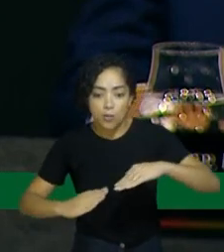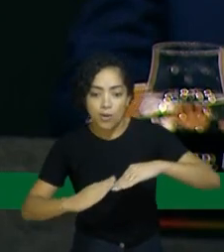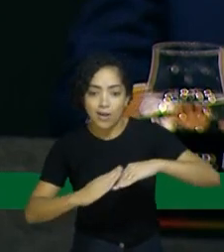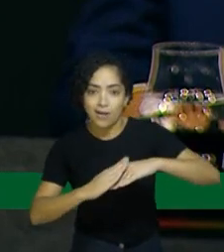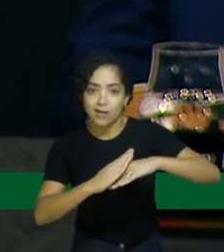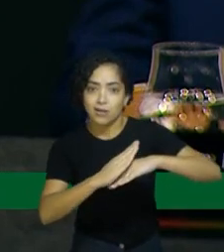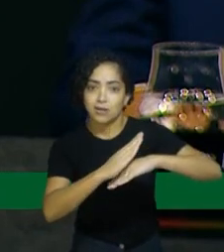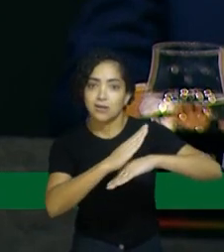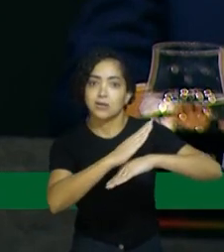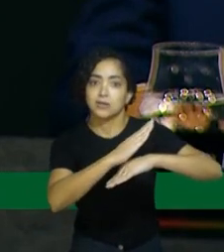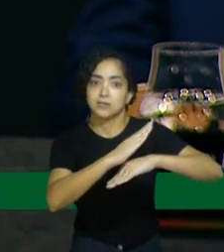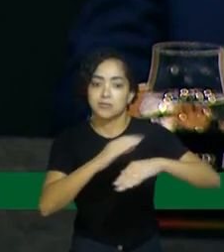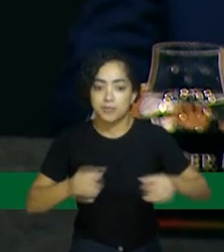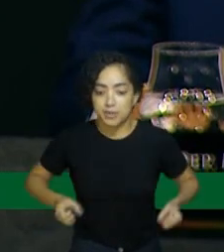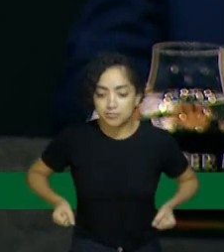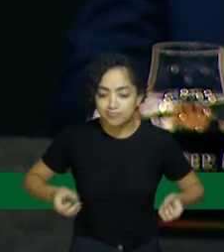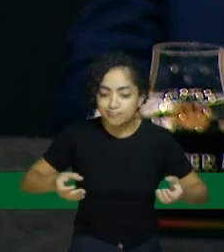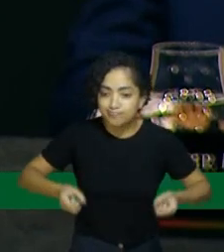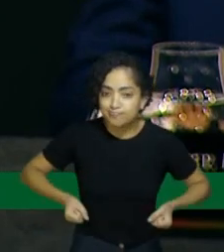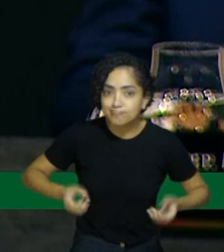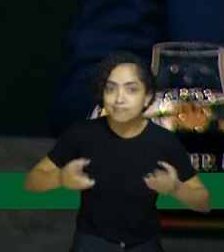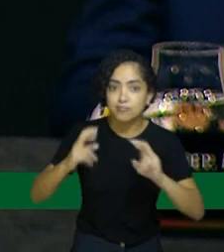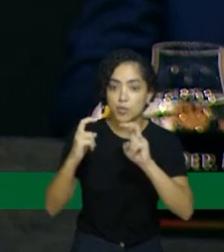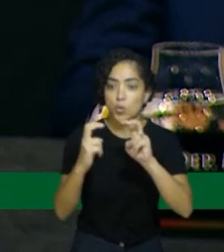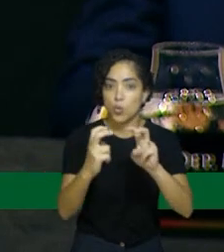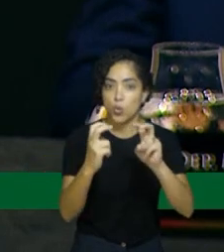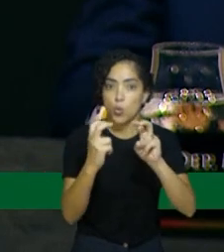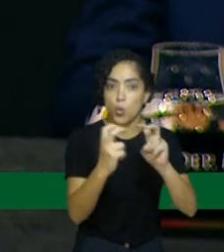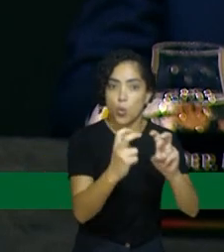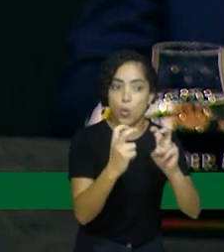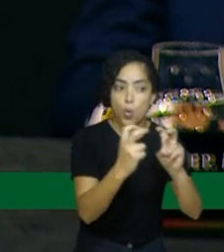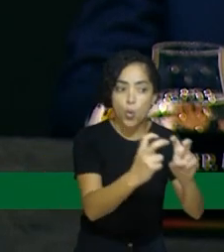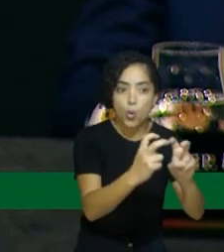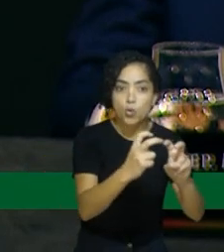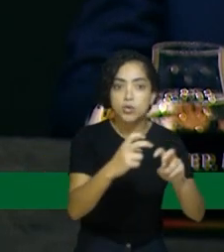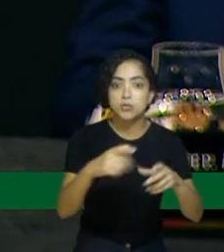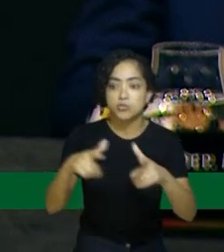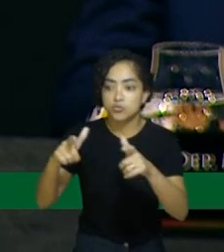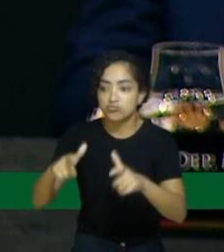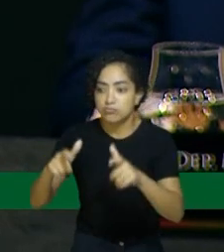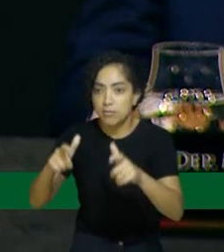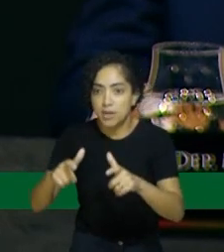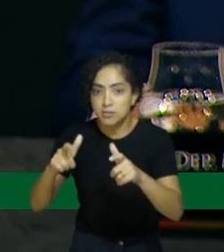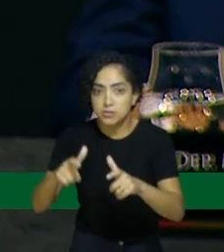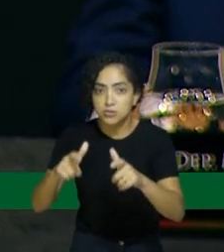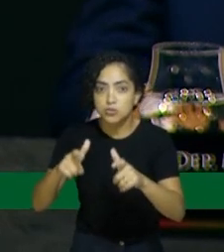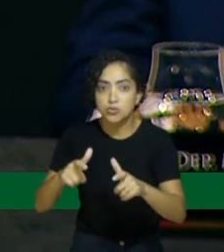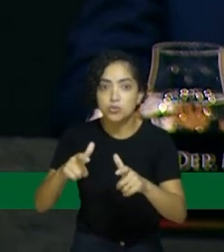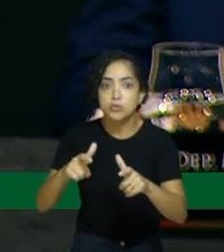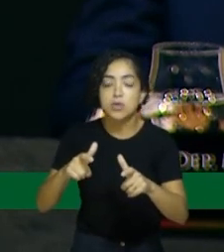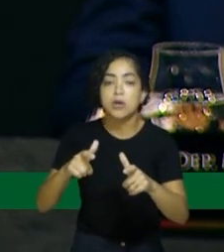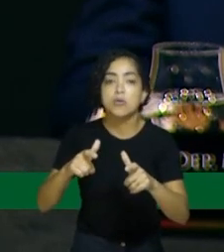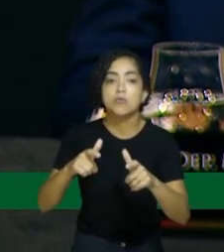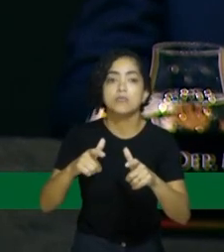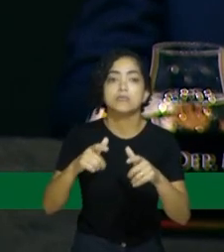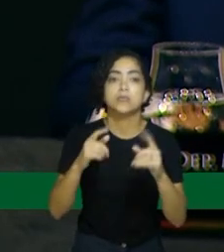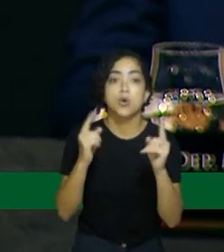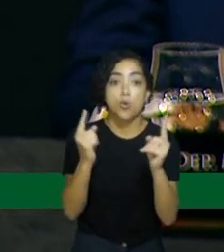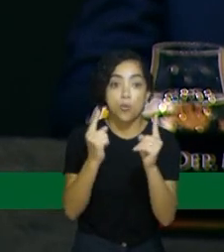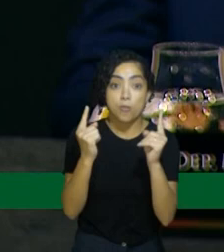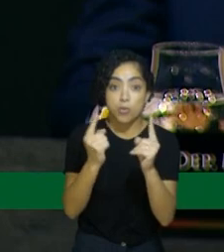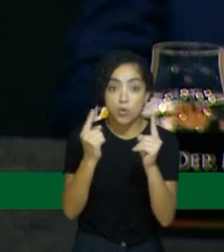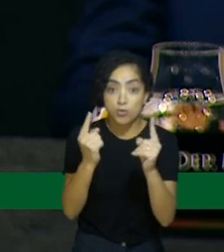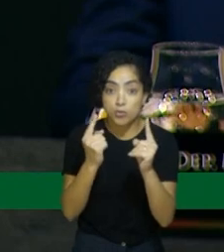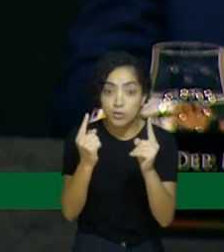passa uma cadeira um ônibus que não passa onde a pessoa mora uma ambulância que vai